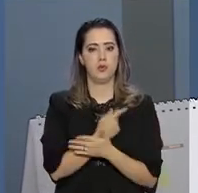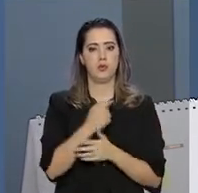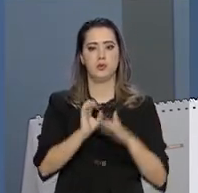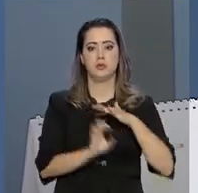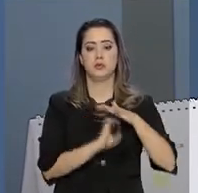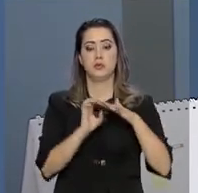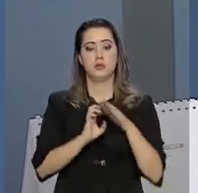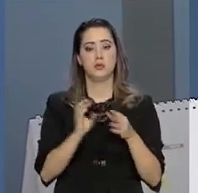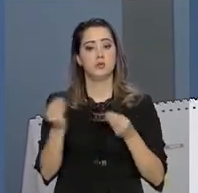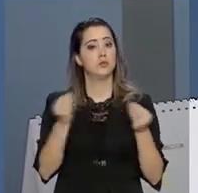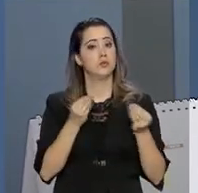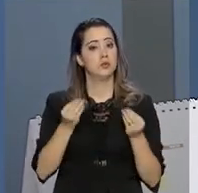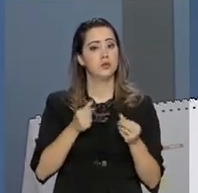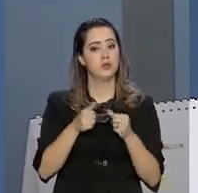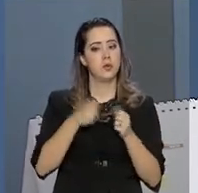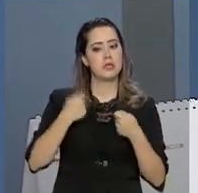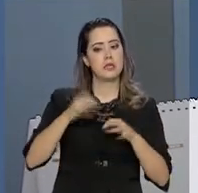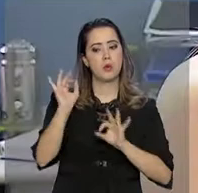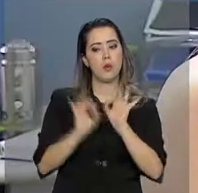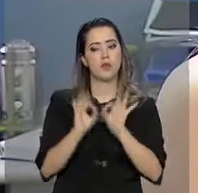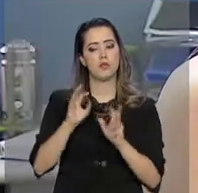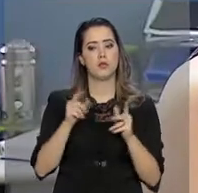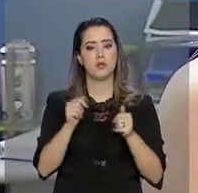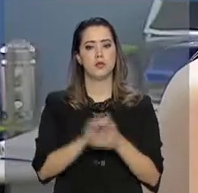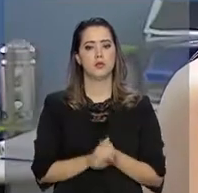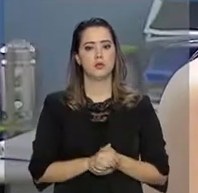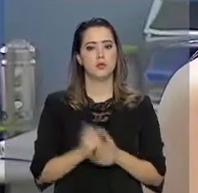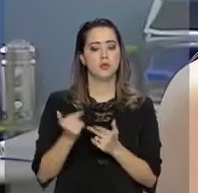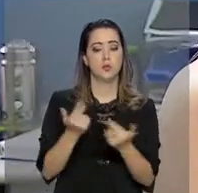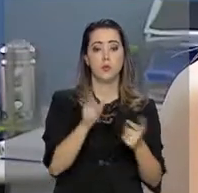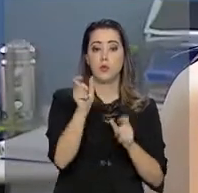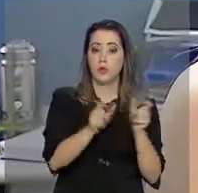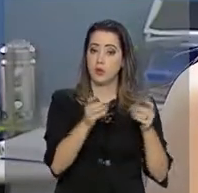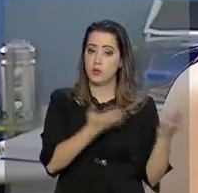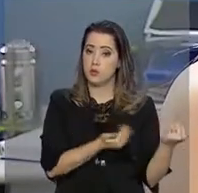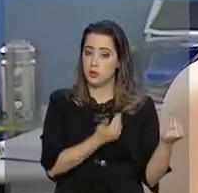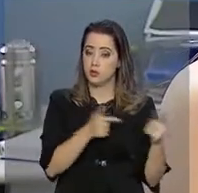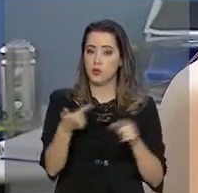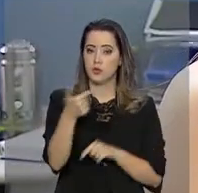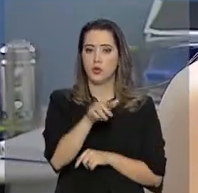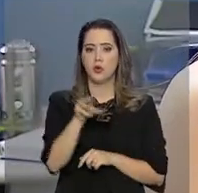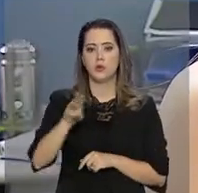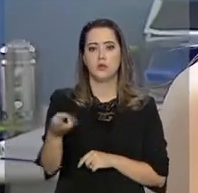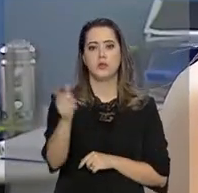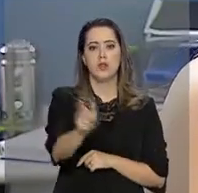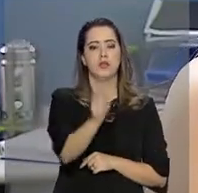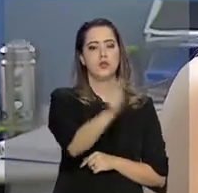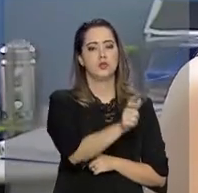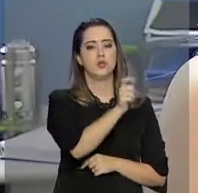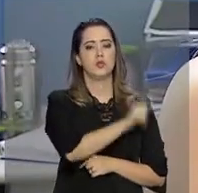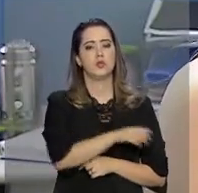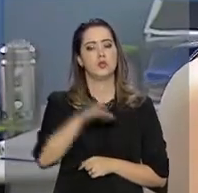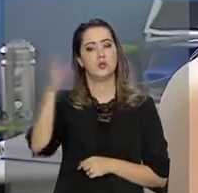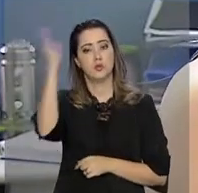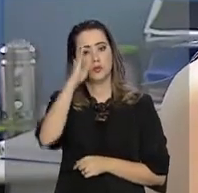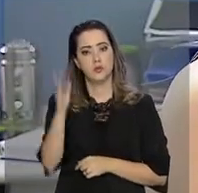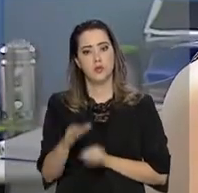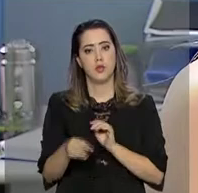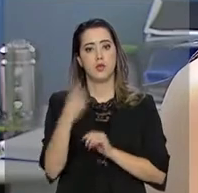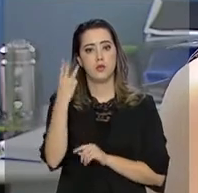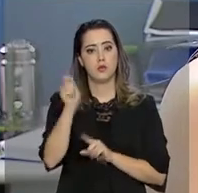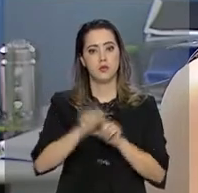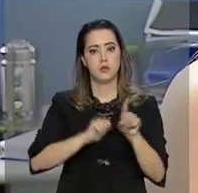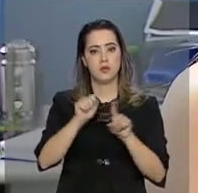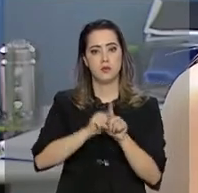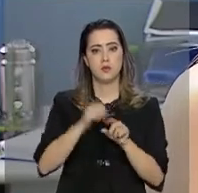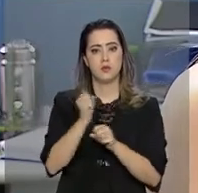como é que ele tem que organizar tudo e como esses adolescentes a outros milhares no país nos três primeiros meses do ano